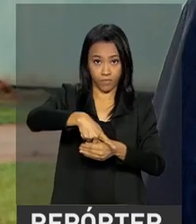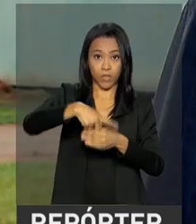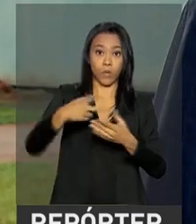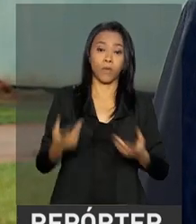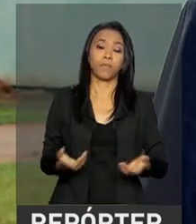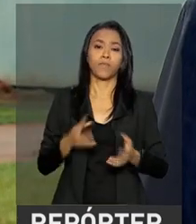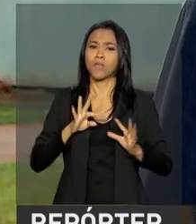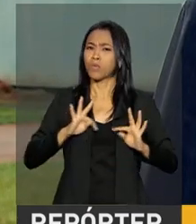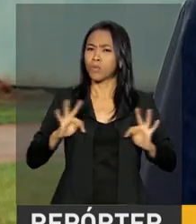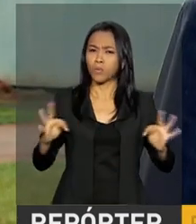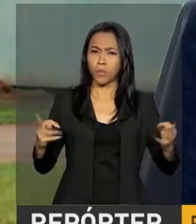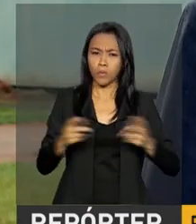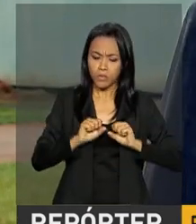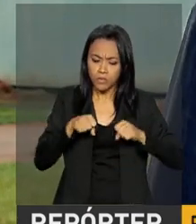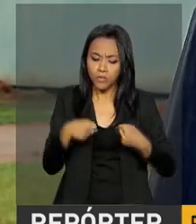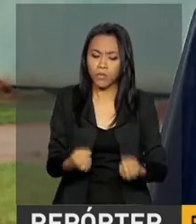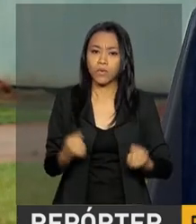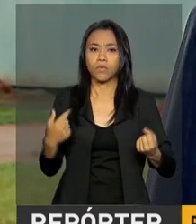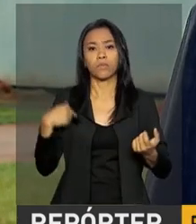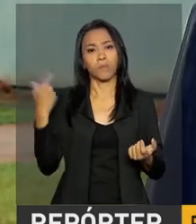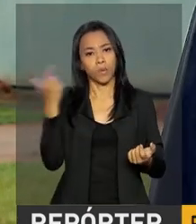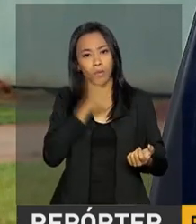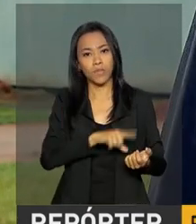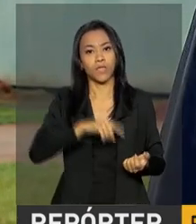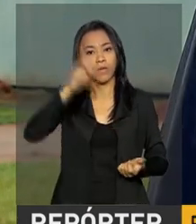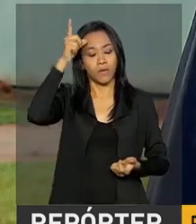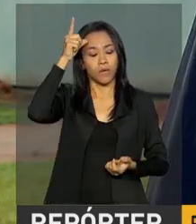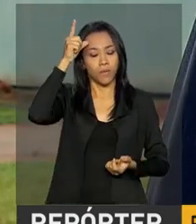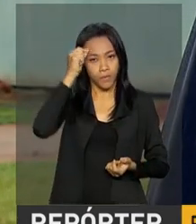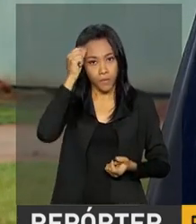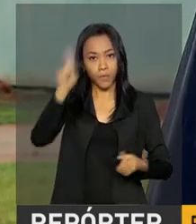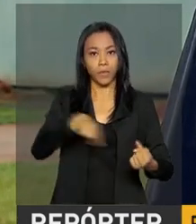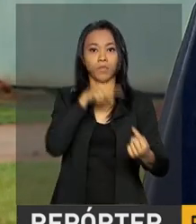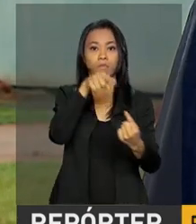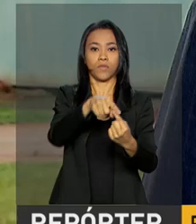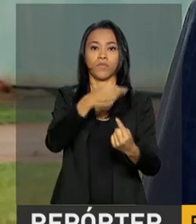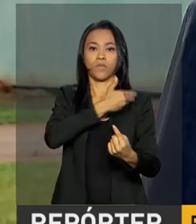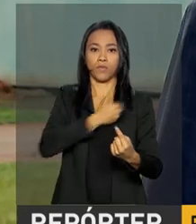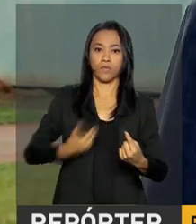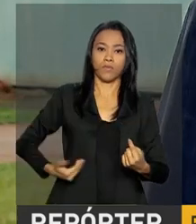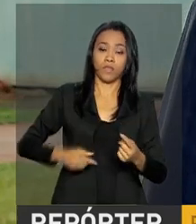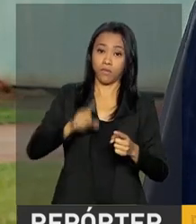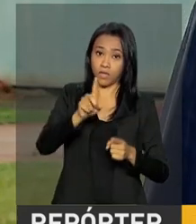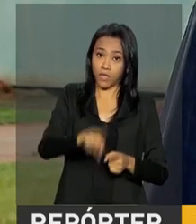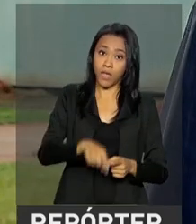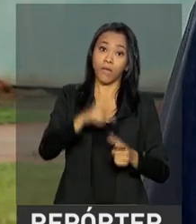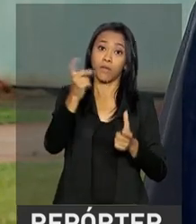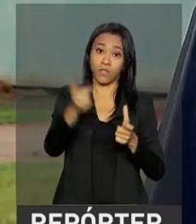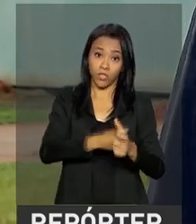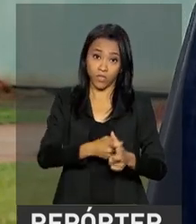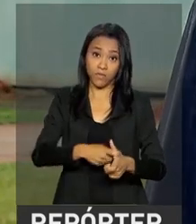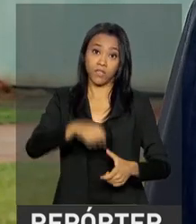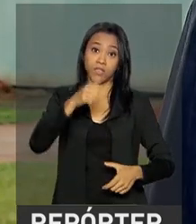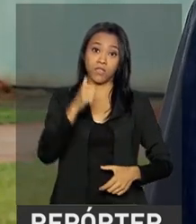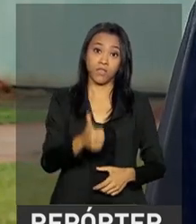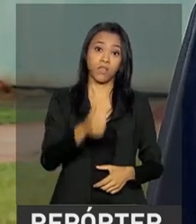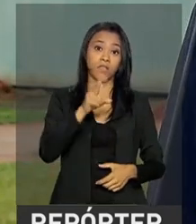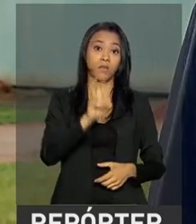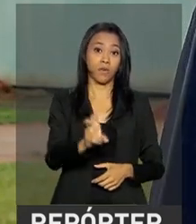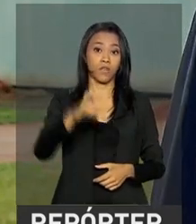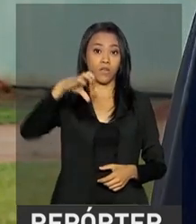este esforço levou o governo a cumprir com folga a meta fiscal do ano passado, que era um déficit de